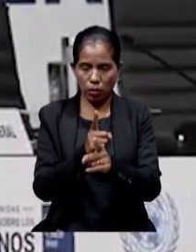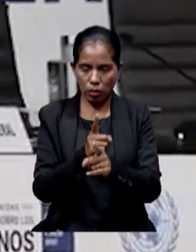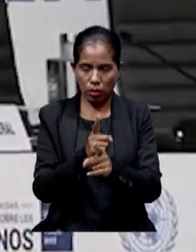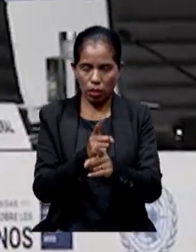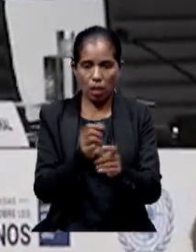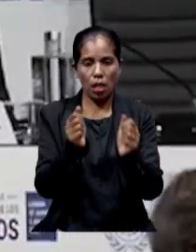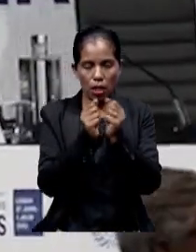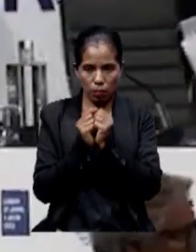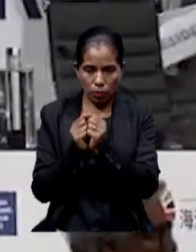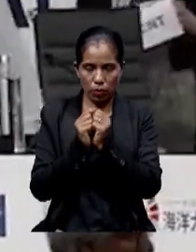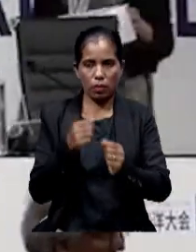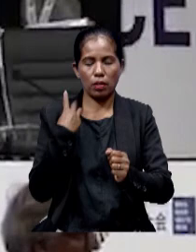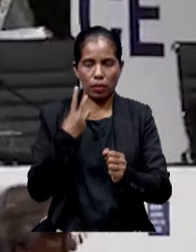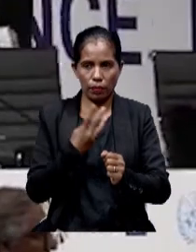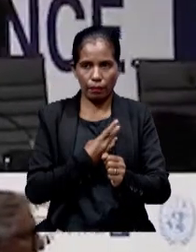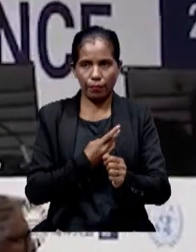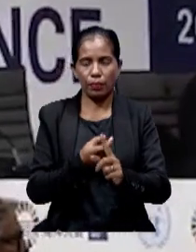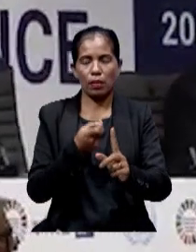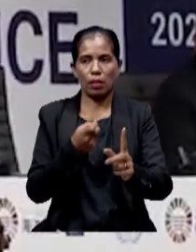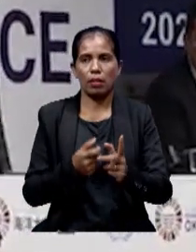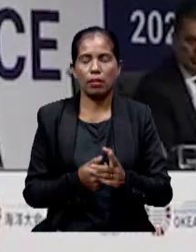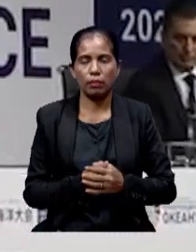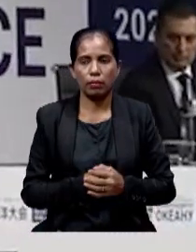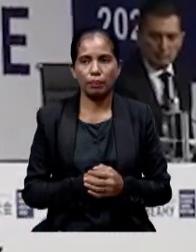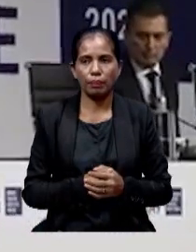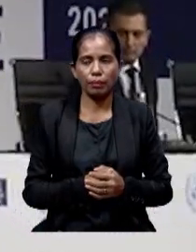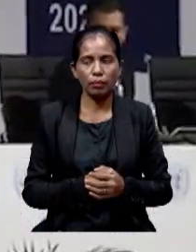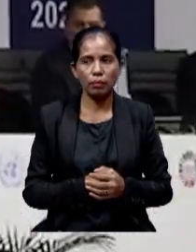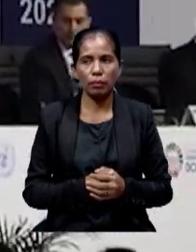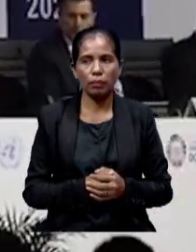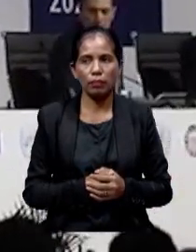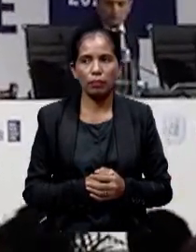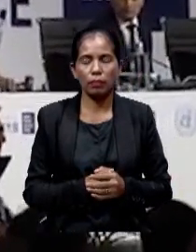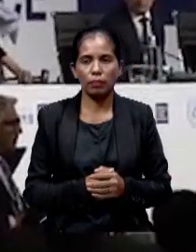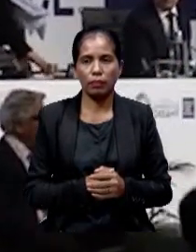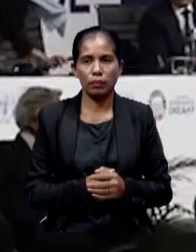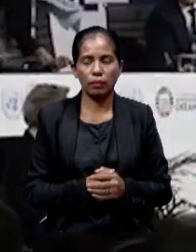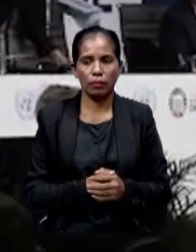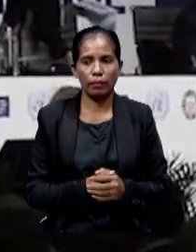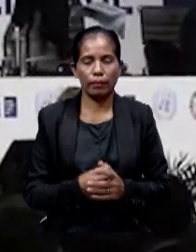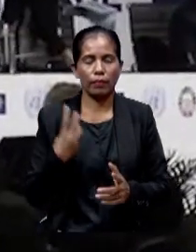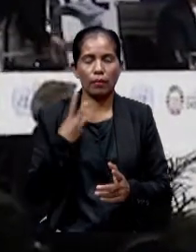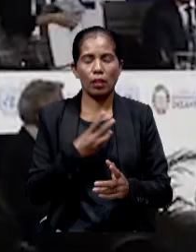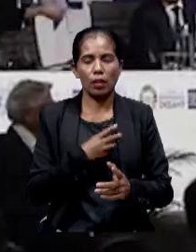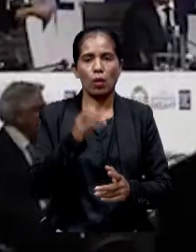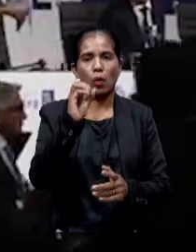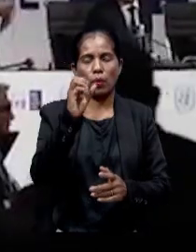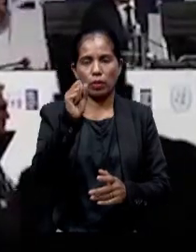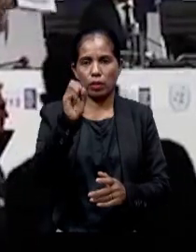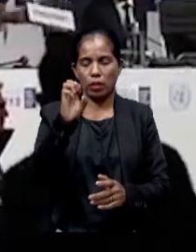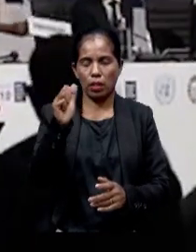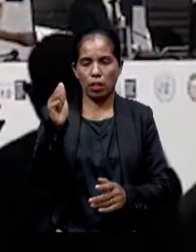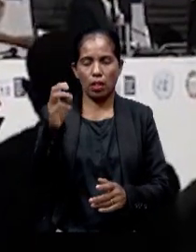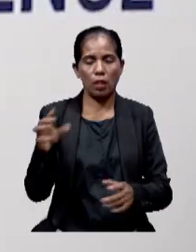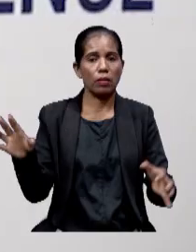quita. E Ocean that united us. O oceano não vem uma liga entre países só